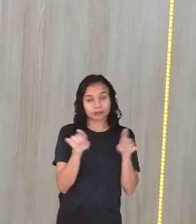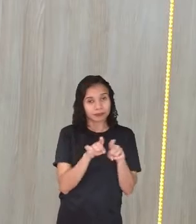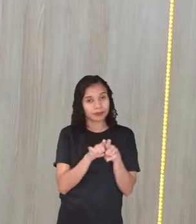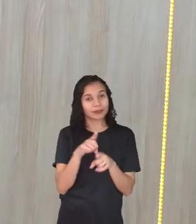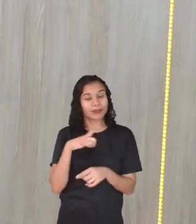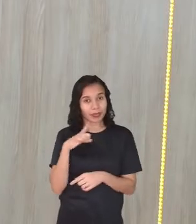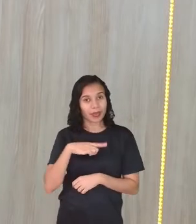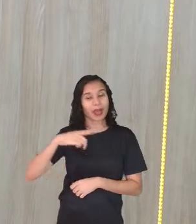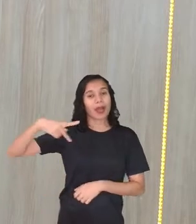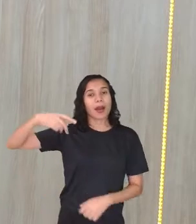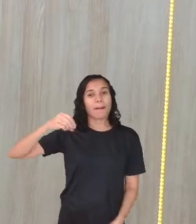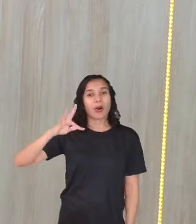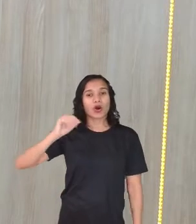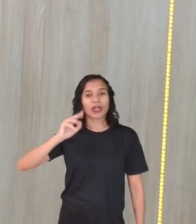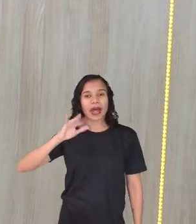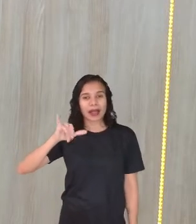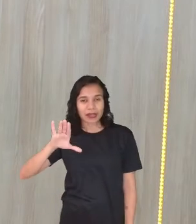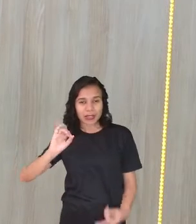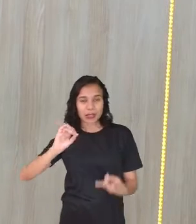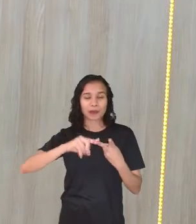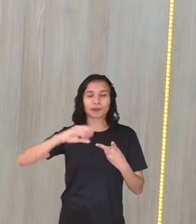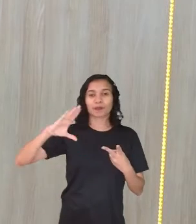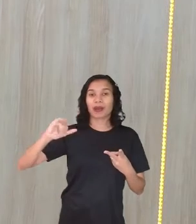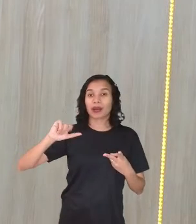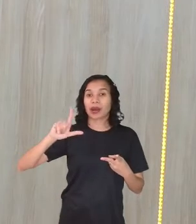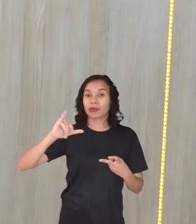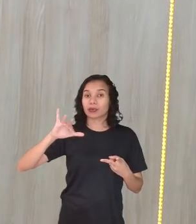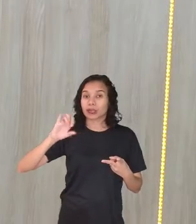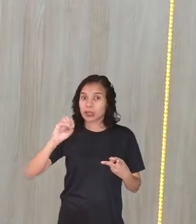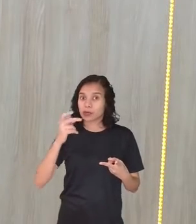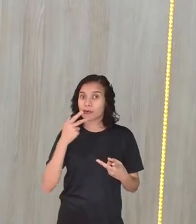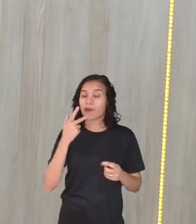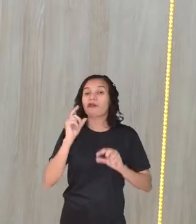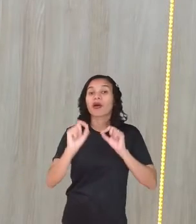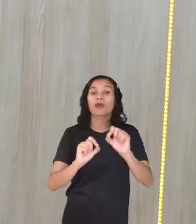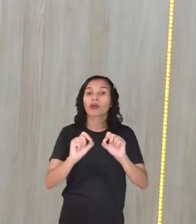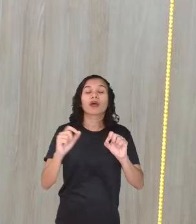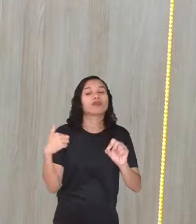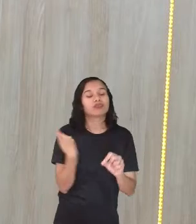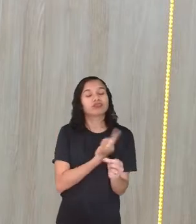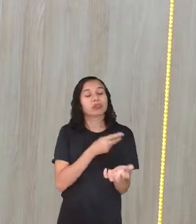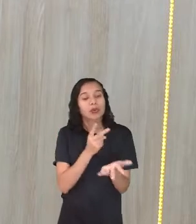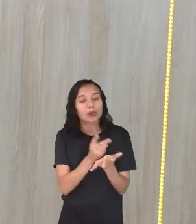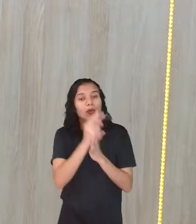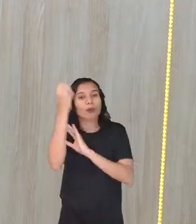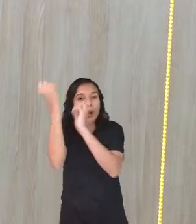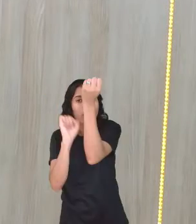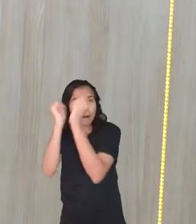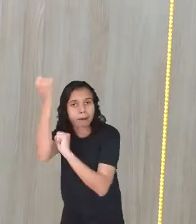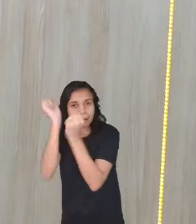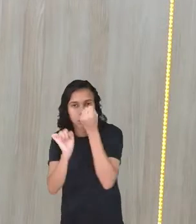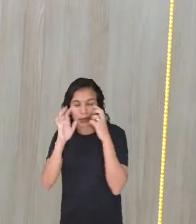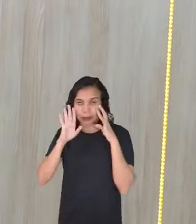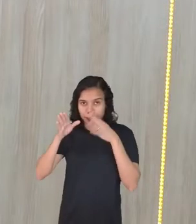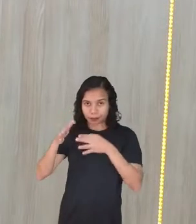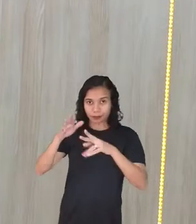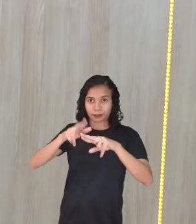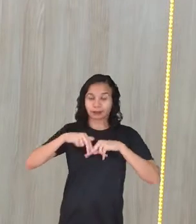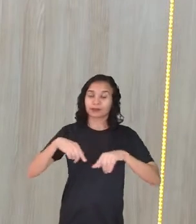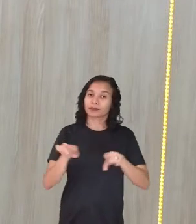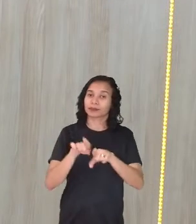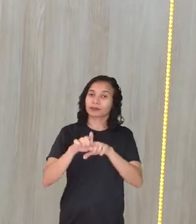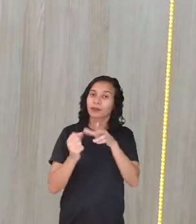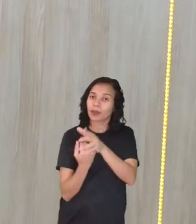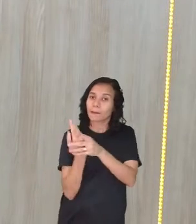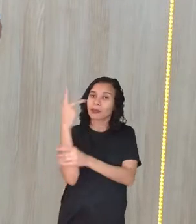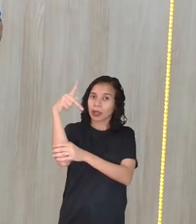lá o potássio, o cálcio, mas quando eu digo aí matéria inorgânica, são aqueles que estão sendo industrializados. Além de plantas, que a gente